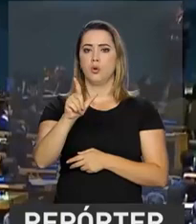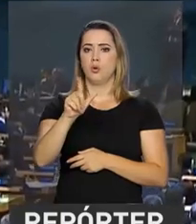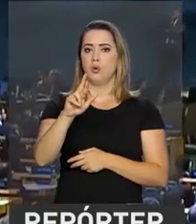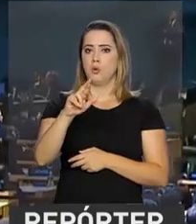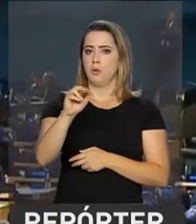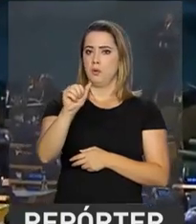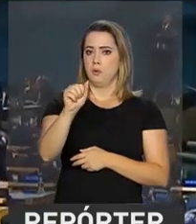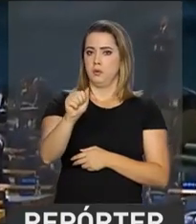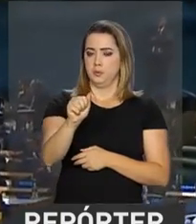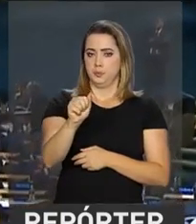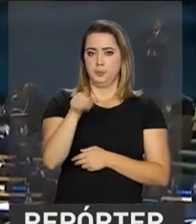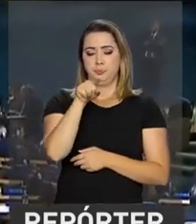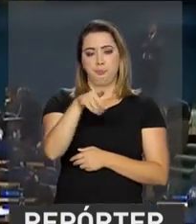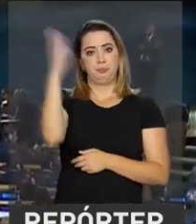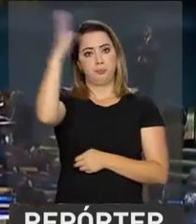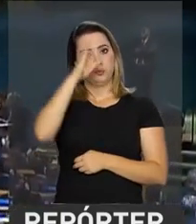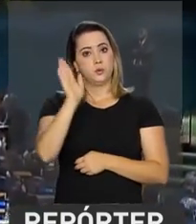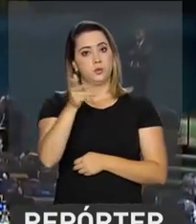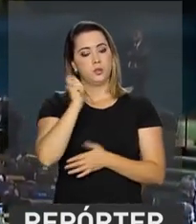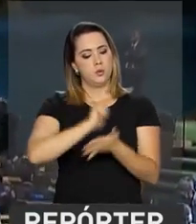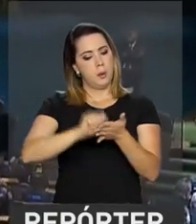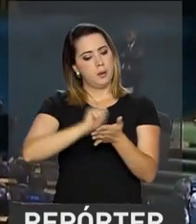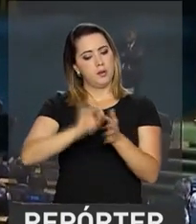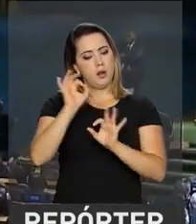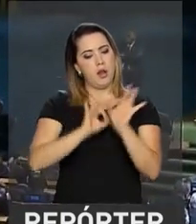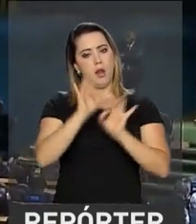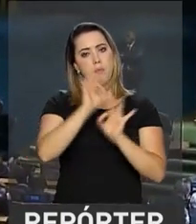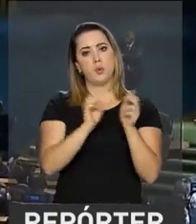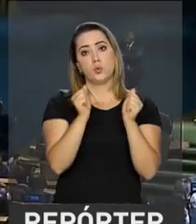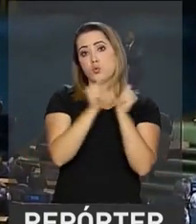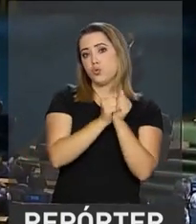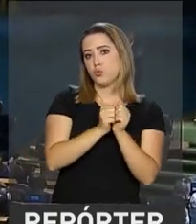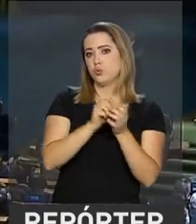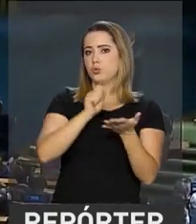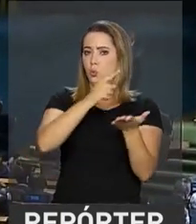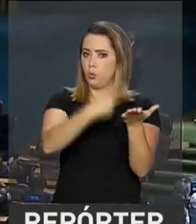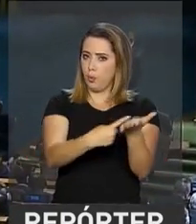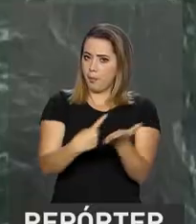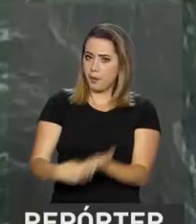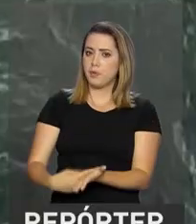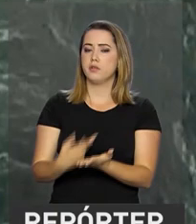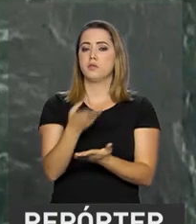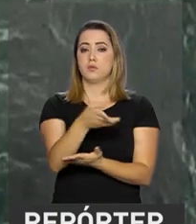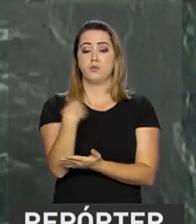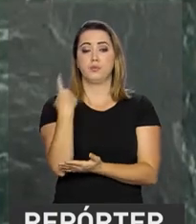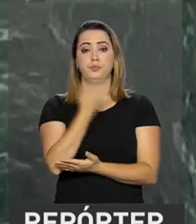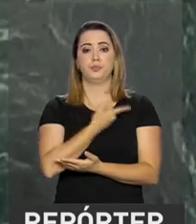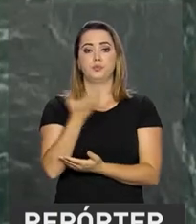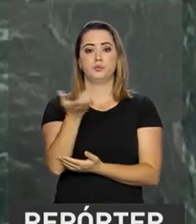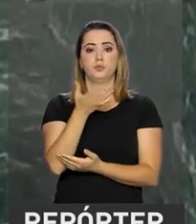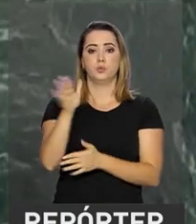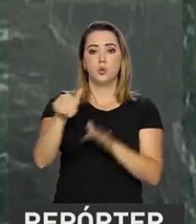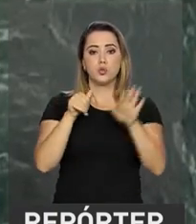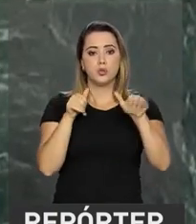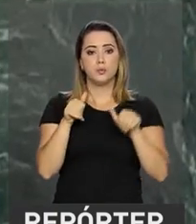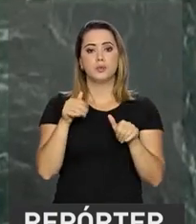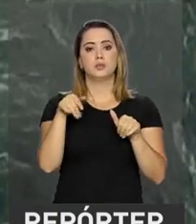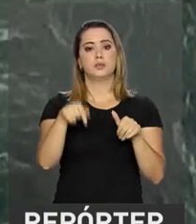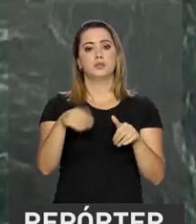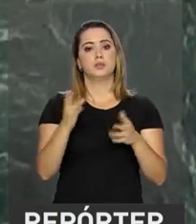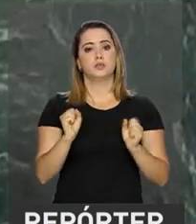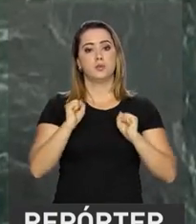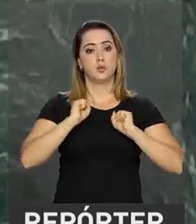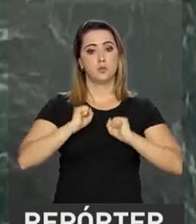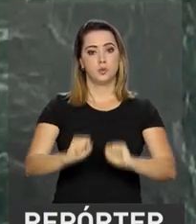esteve entre os artífices do tratado. Será um momento histórico. Reiteramos nosso chamado a que